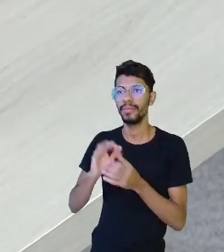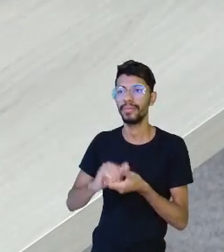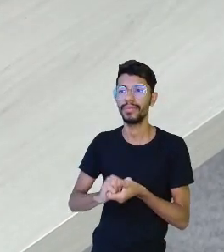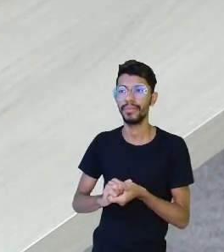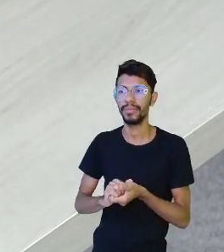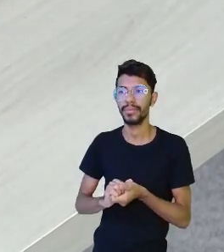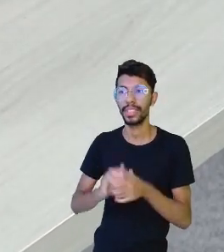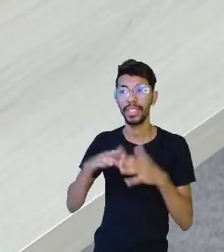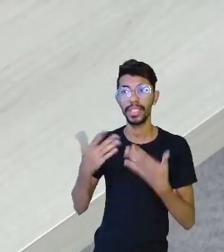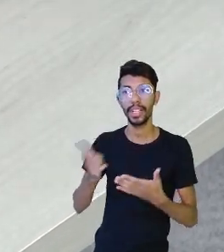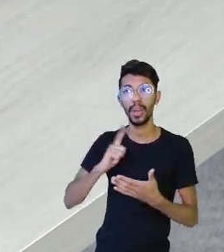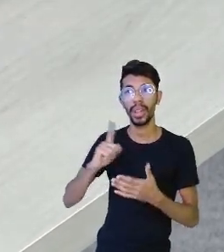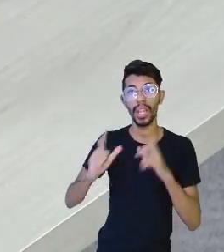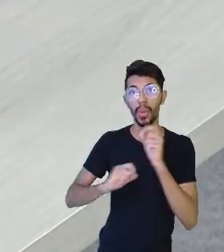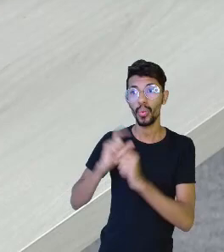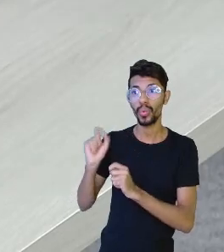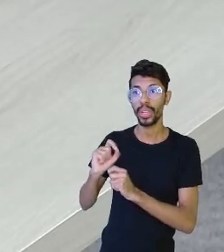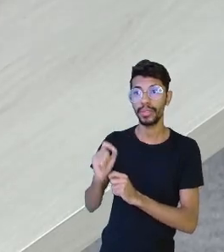tenho